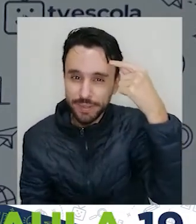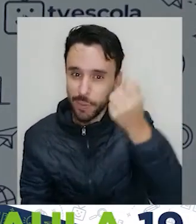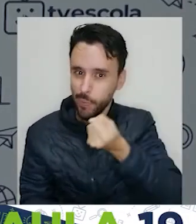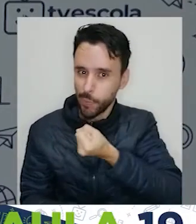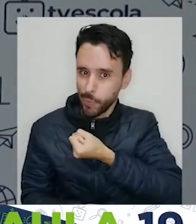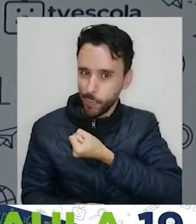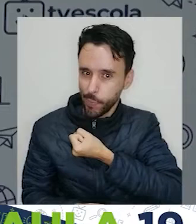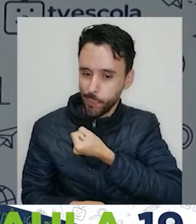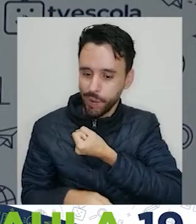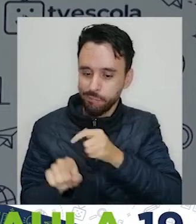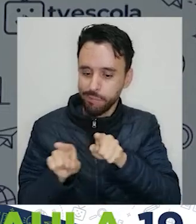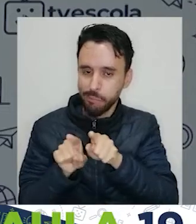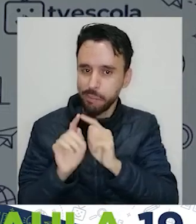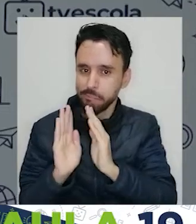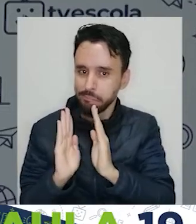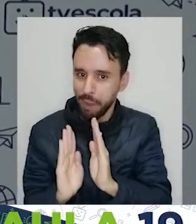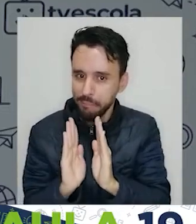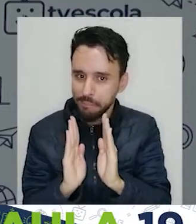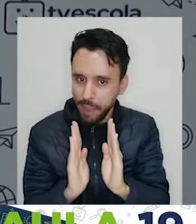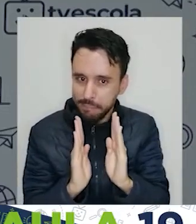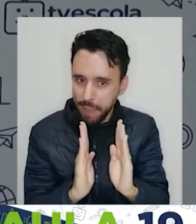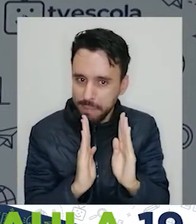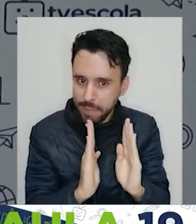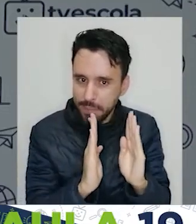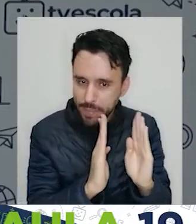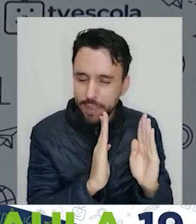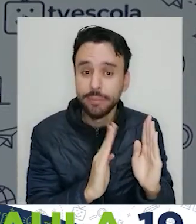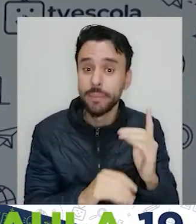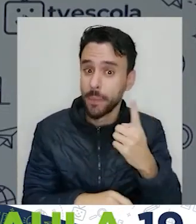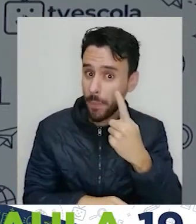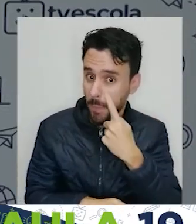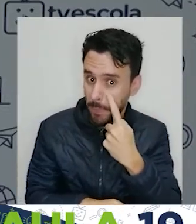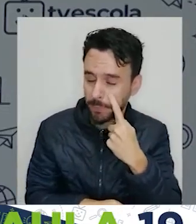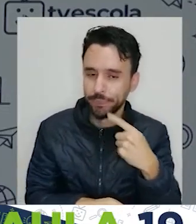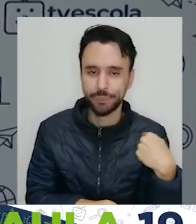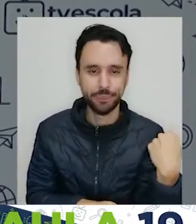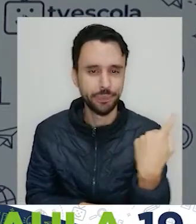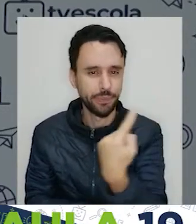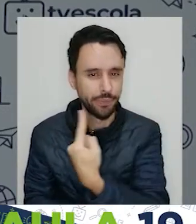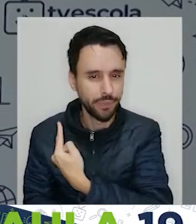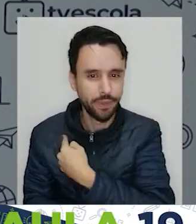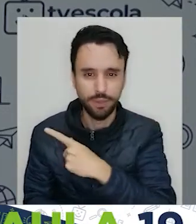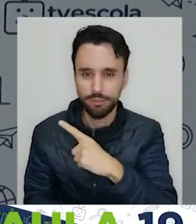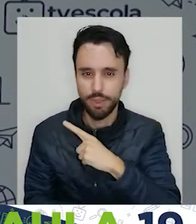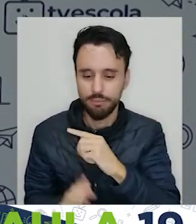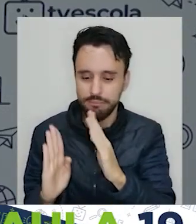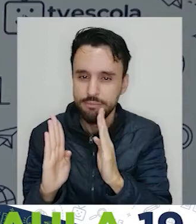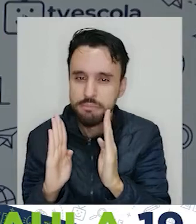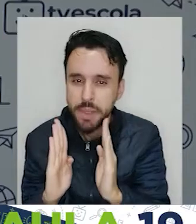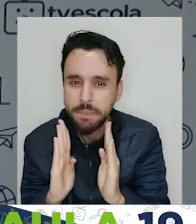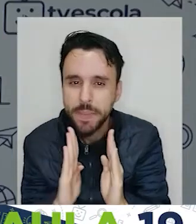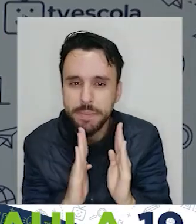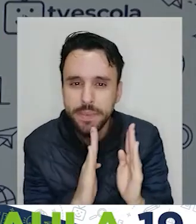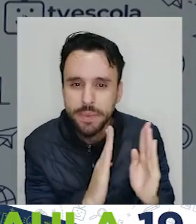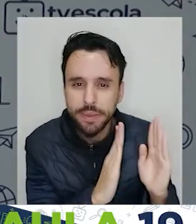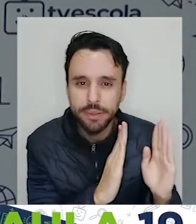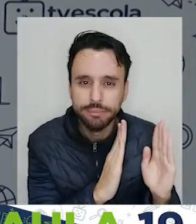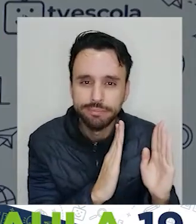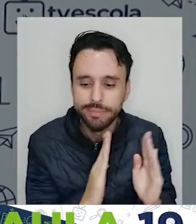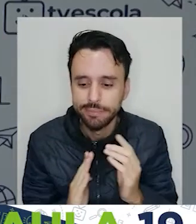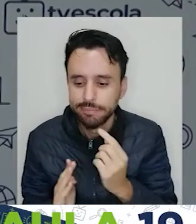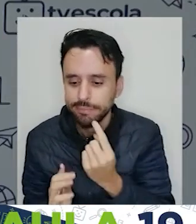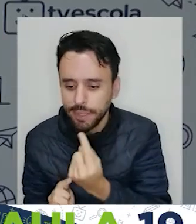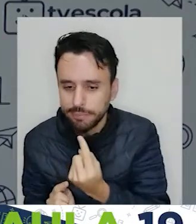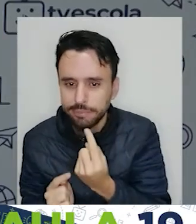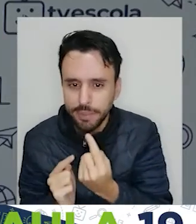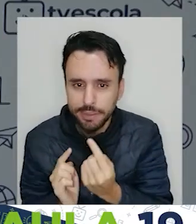em sequências. Se nós observarmos aqui, nós temos uma sequência que a gente foi contando de um em um, não